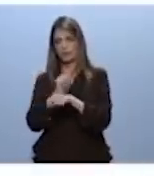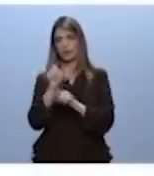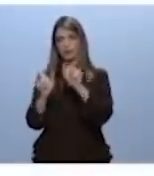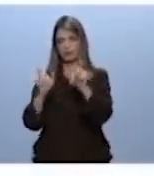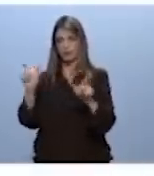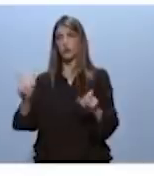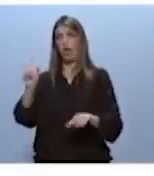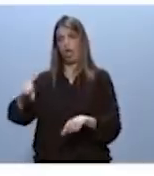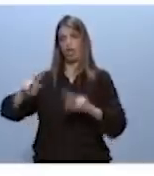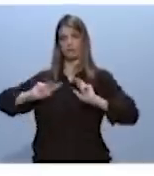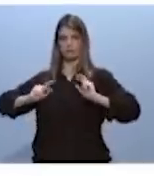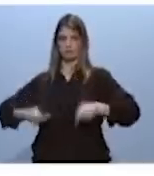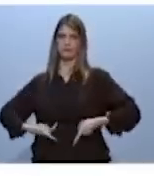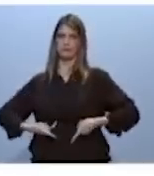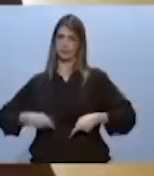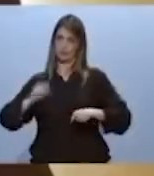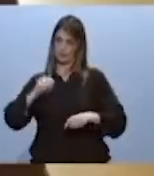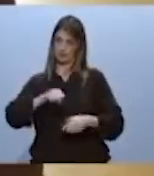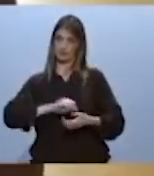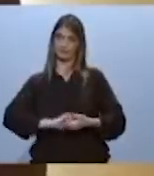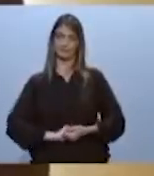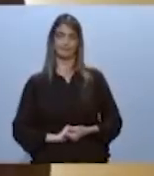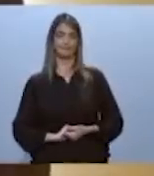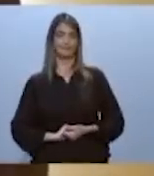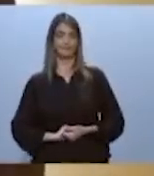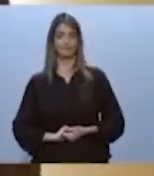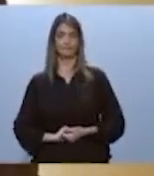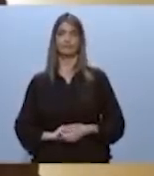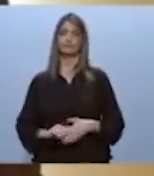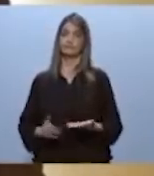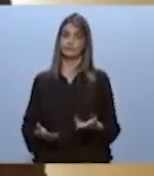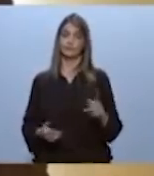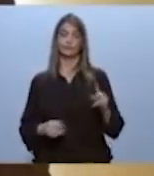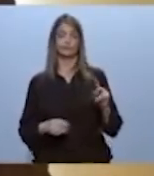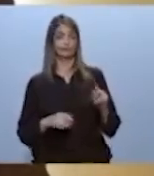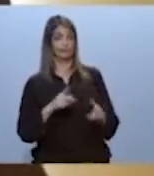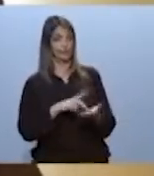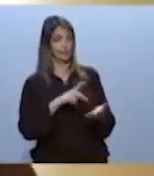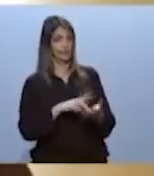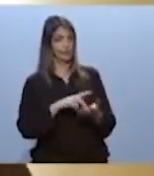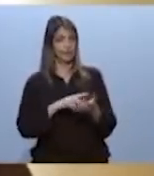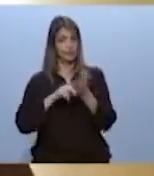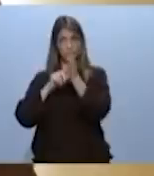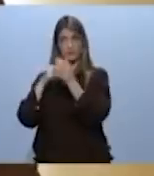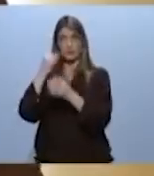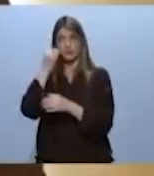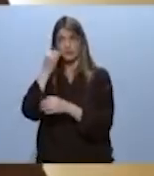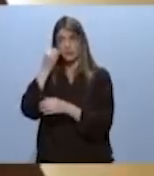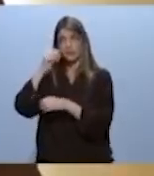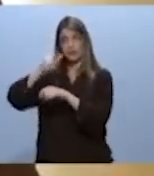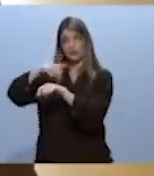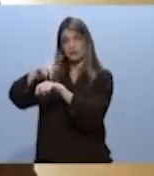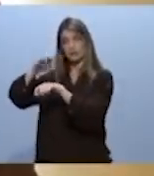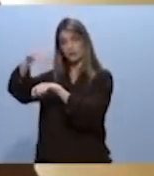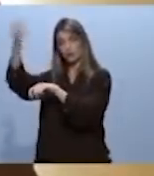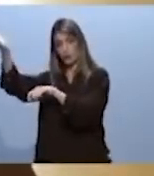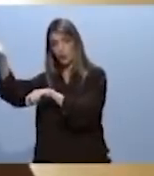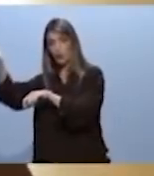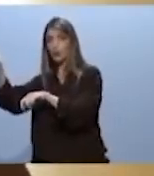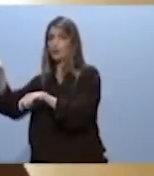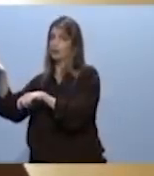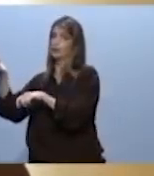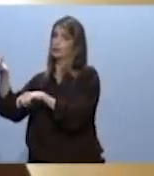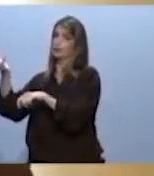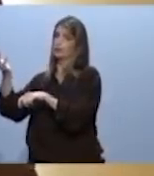que estão ao seu favor seu comentário perde foto as experiências internacionais mais bem-sucedidos de combate à regiões com uma